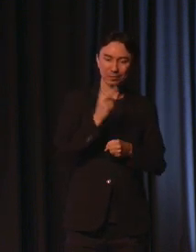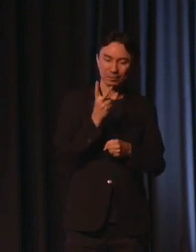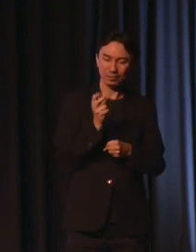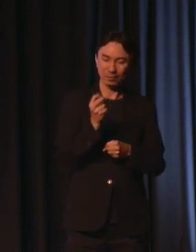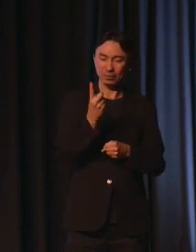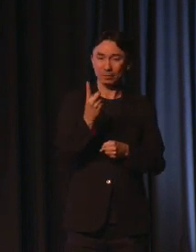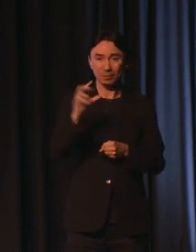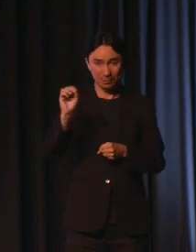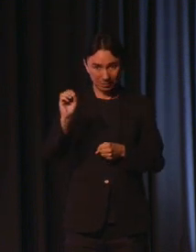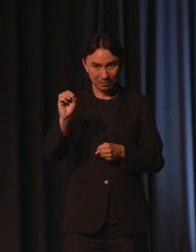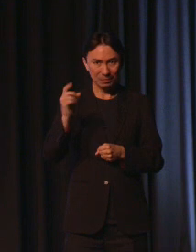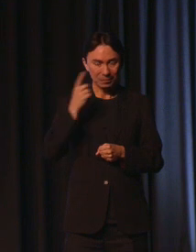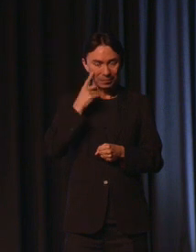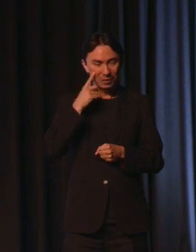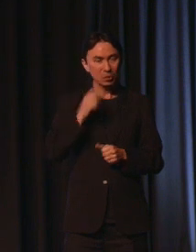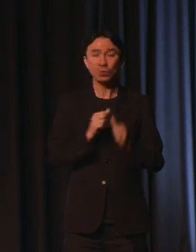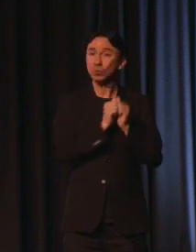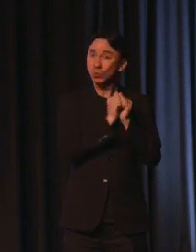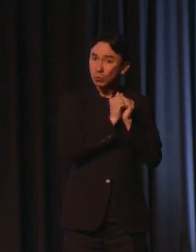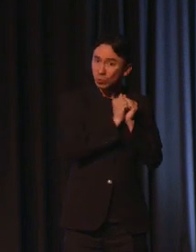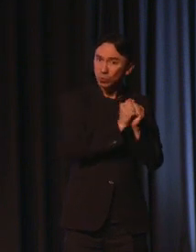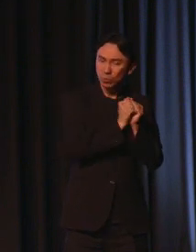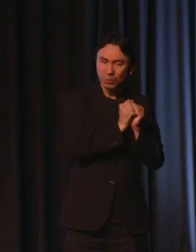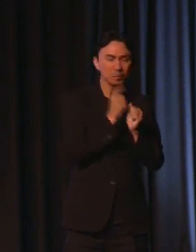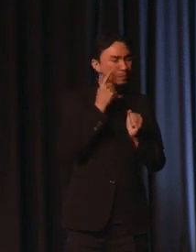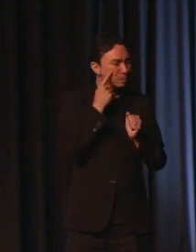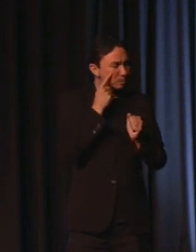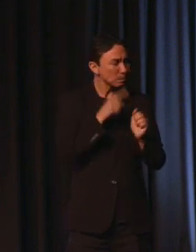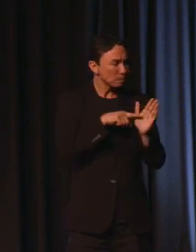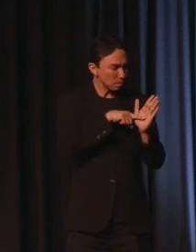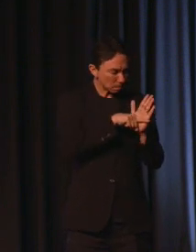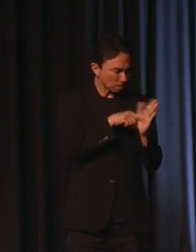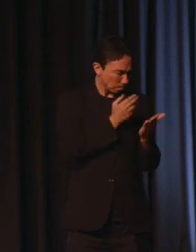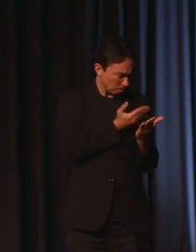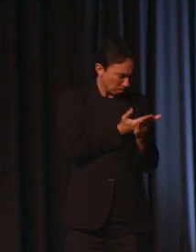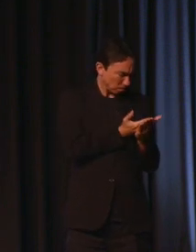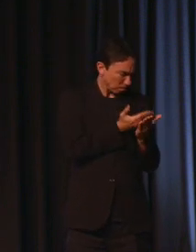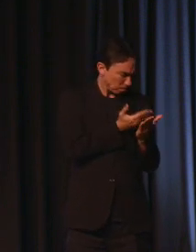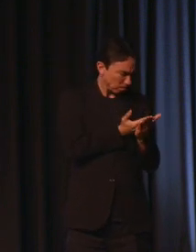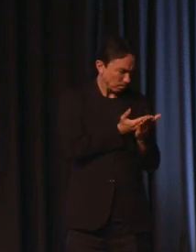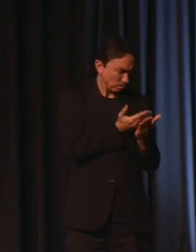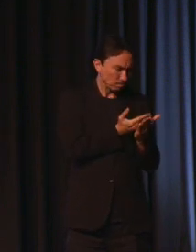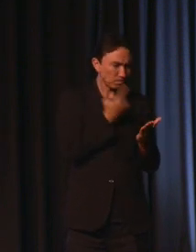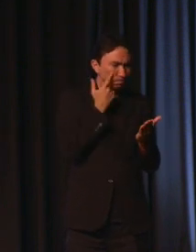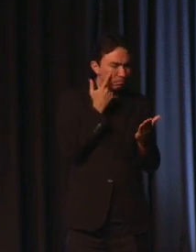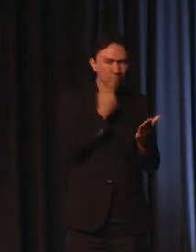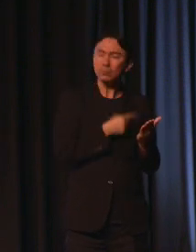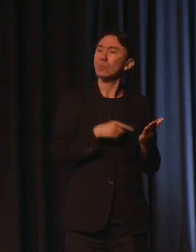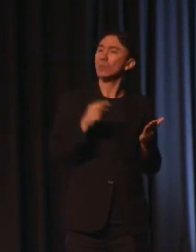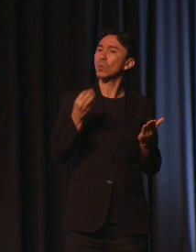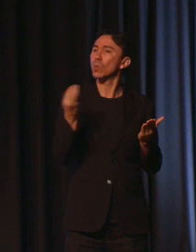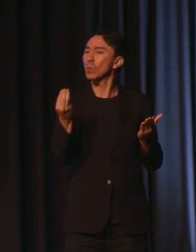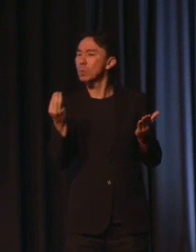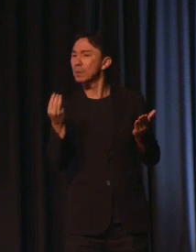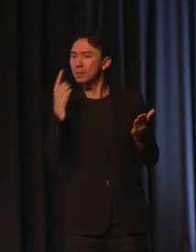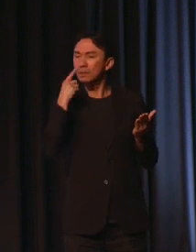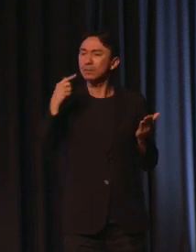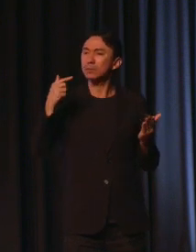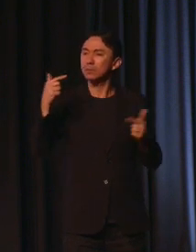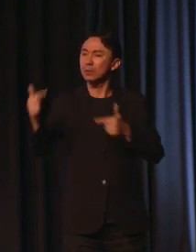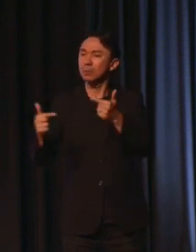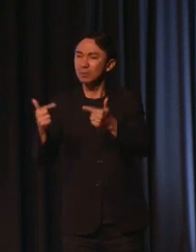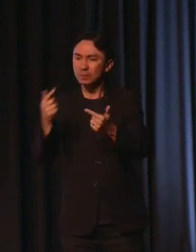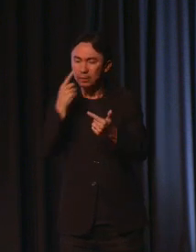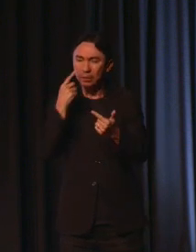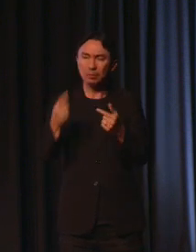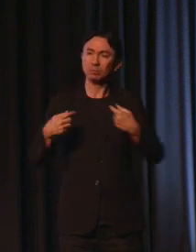pus ele debaixo do braço e fui ali olhando para esse acórdão, para a gente trabalhar melhor as